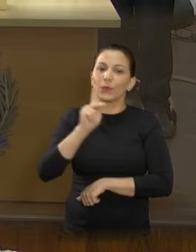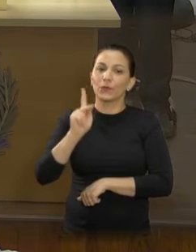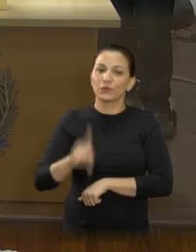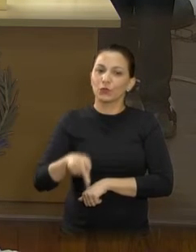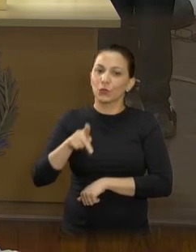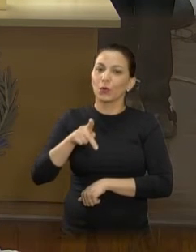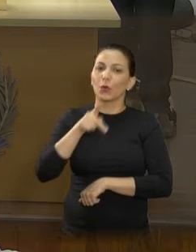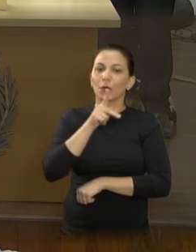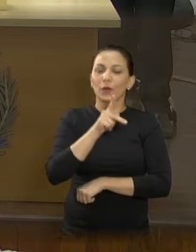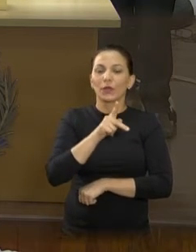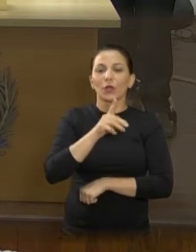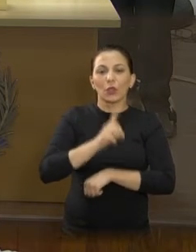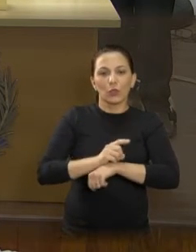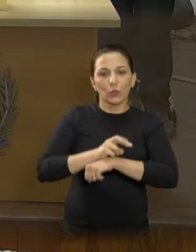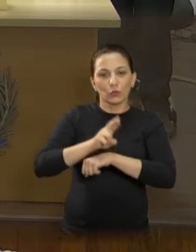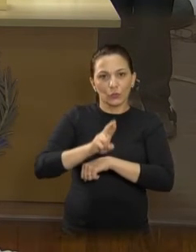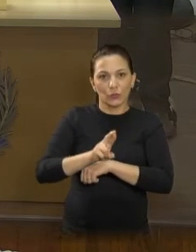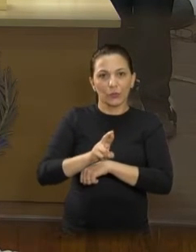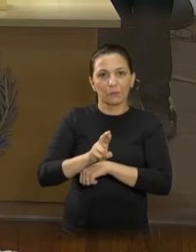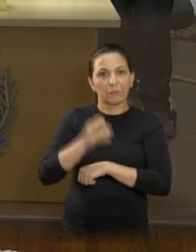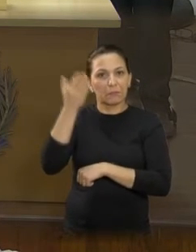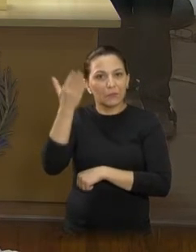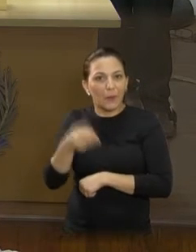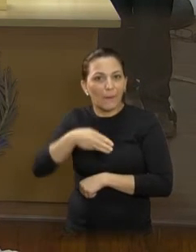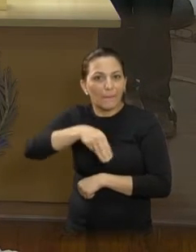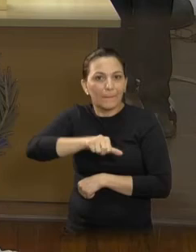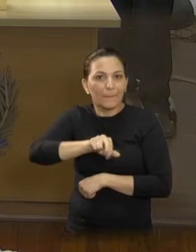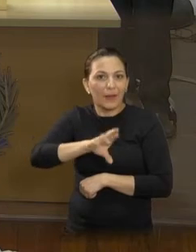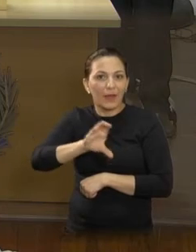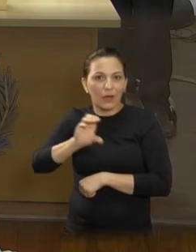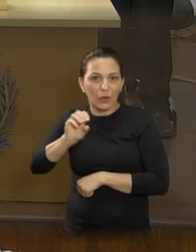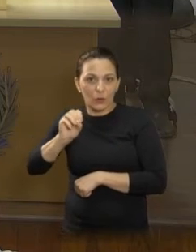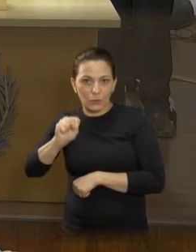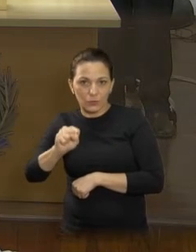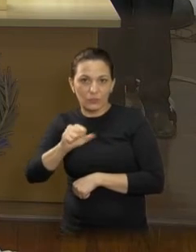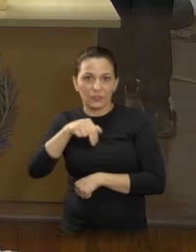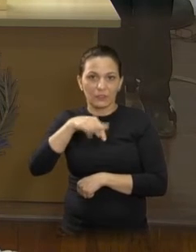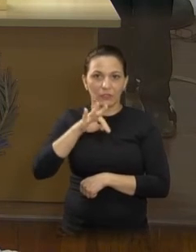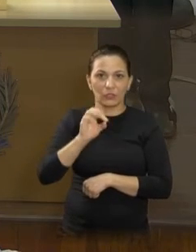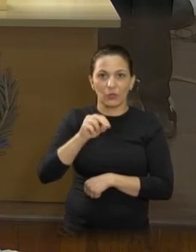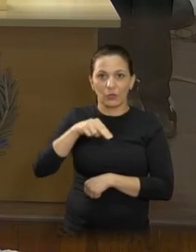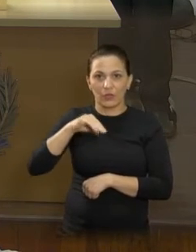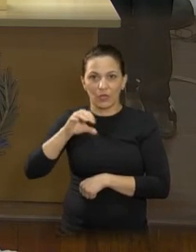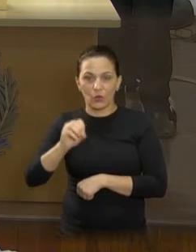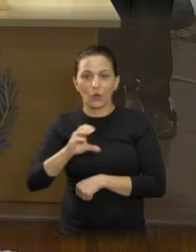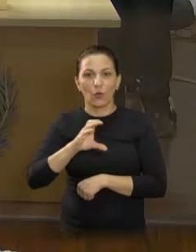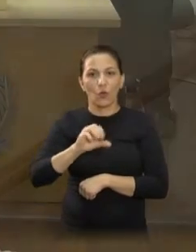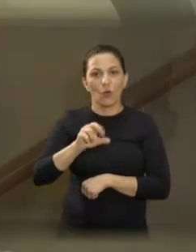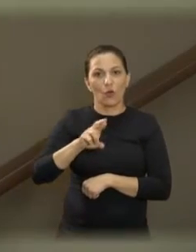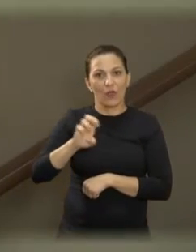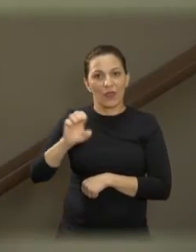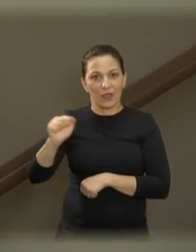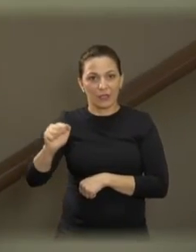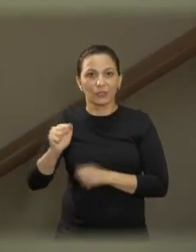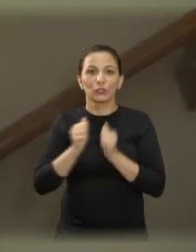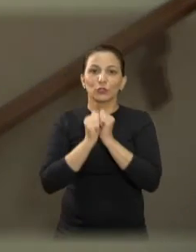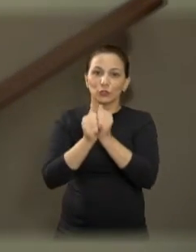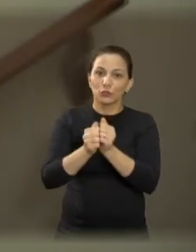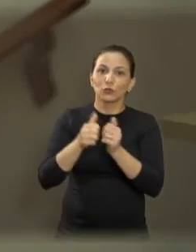professor doutor Marcos Antônio Correia, acompanhado de sua esposa, a senhora Celina Correia.